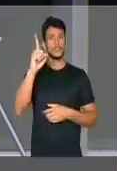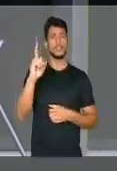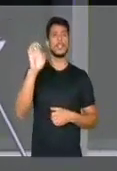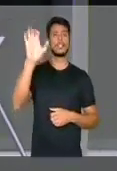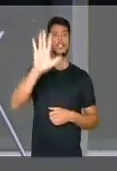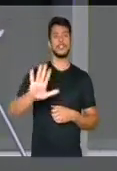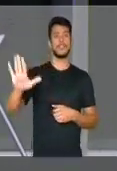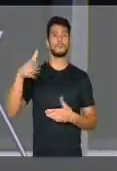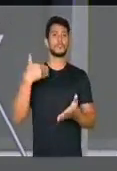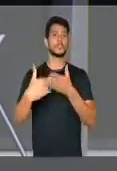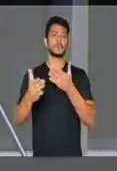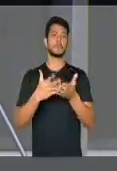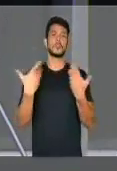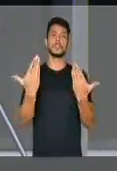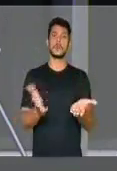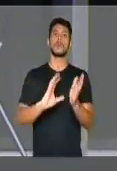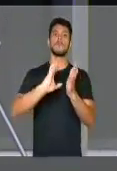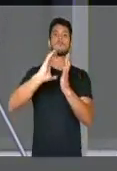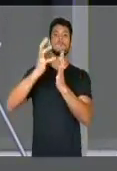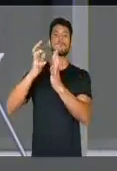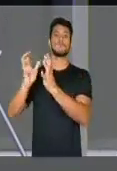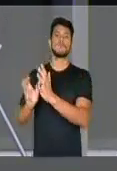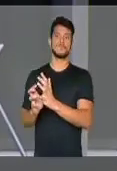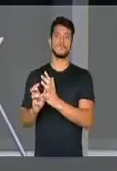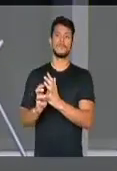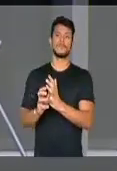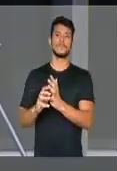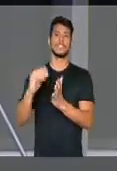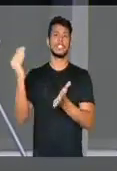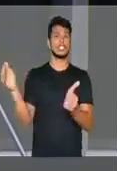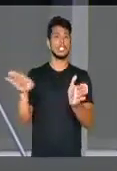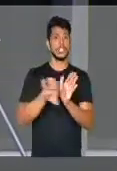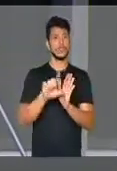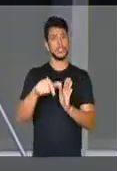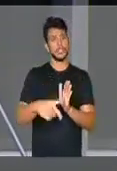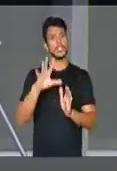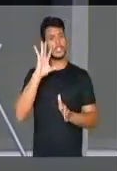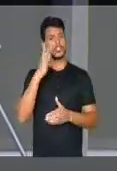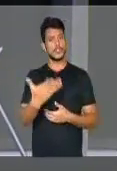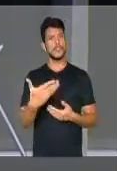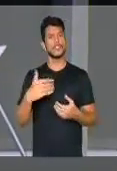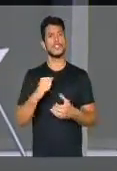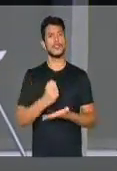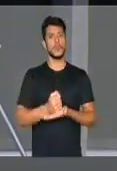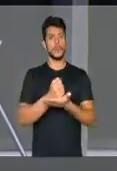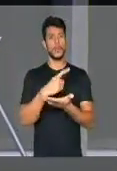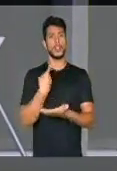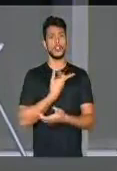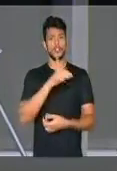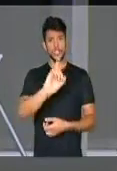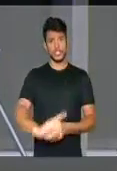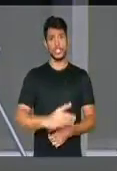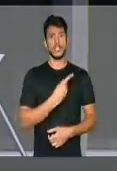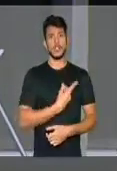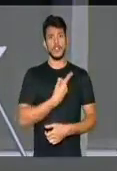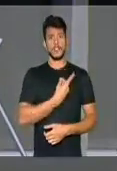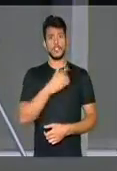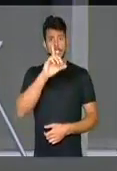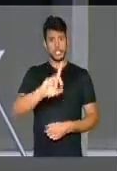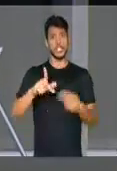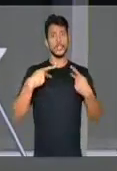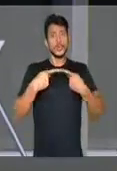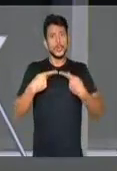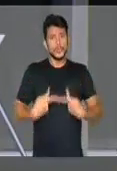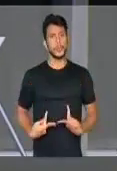espectro partidário do qual façam parte seus membros. O direito à vida, os direitos